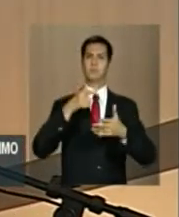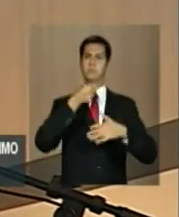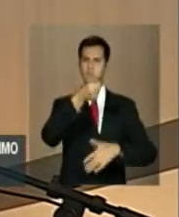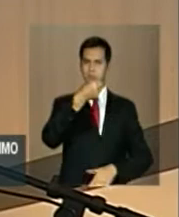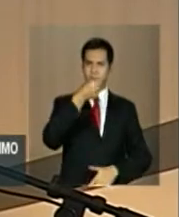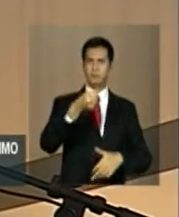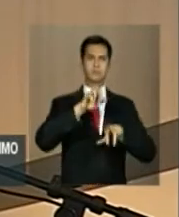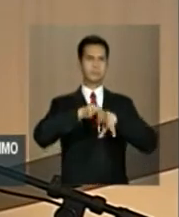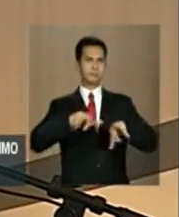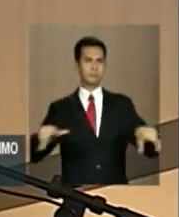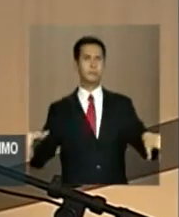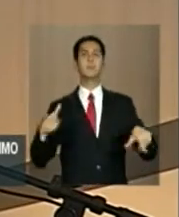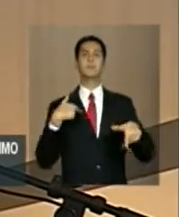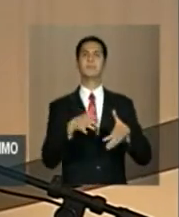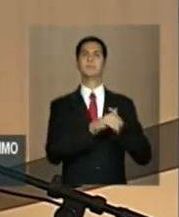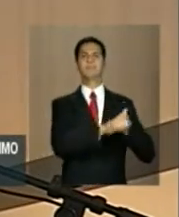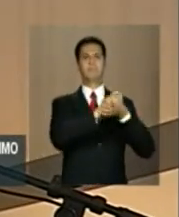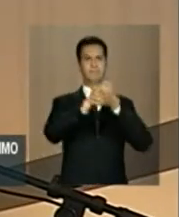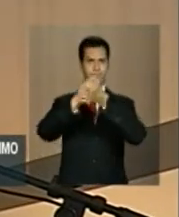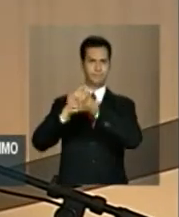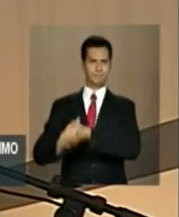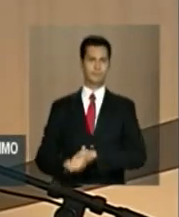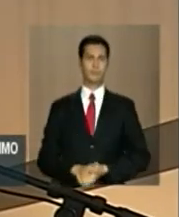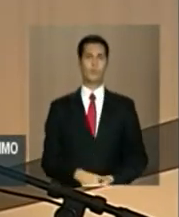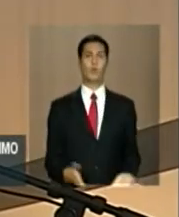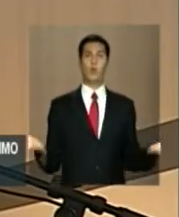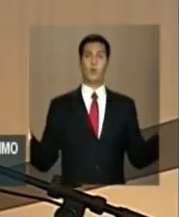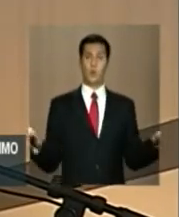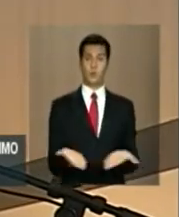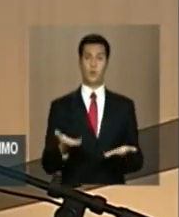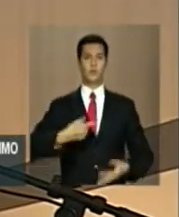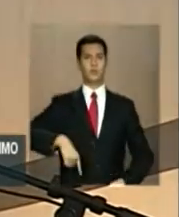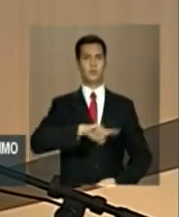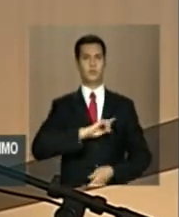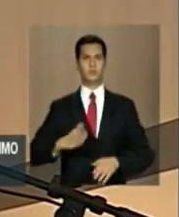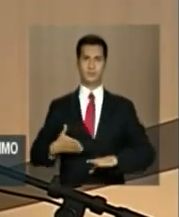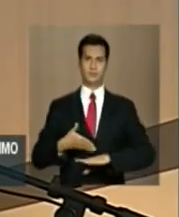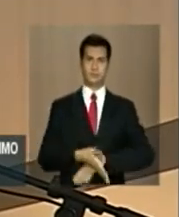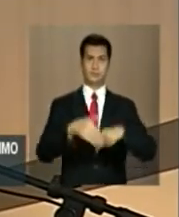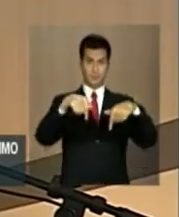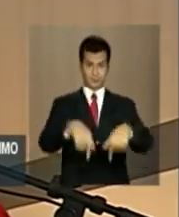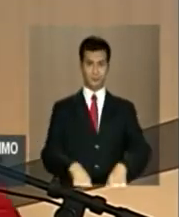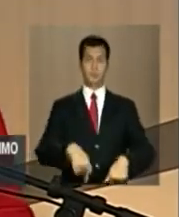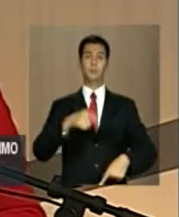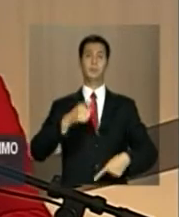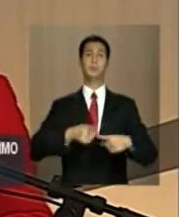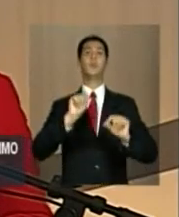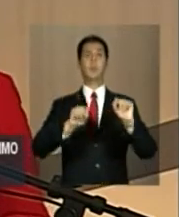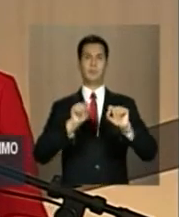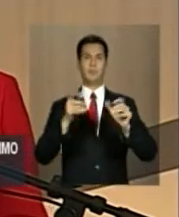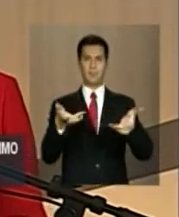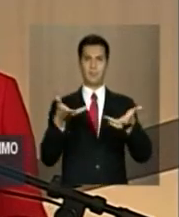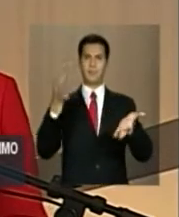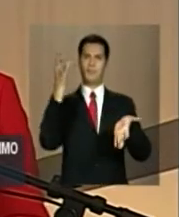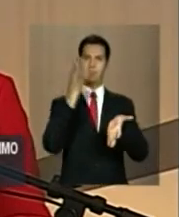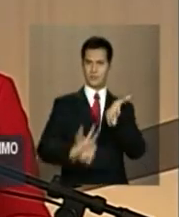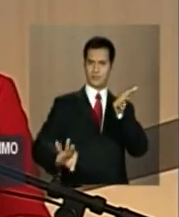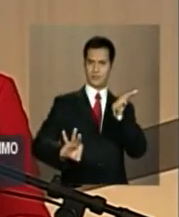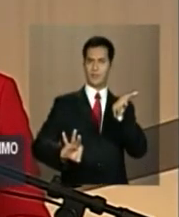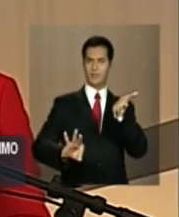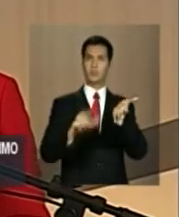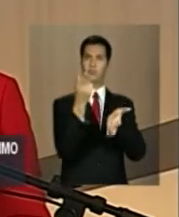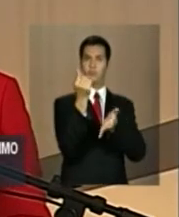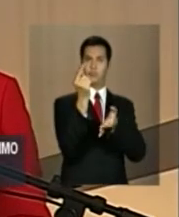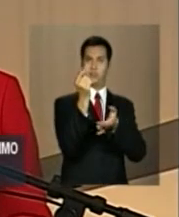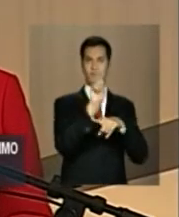Hoje nós estamos aqui para assinar um financiamento importante para o Estado do